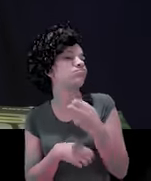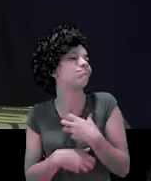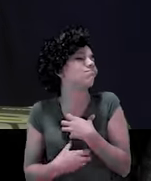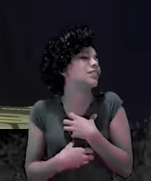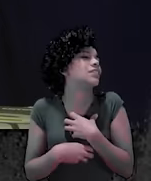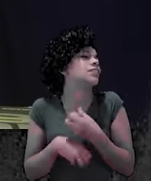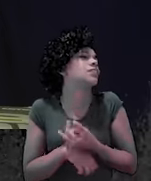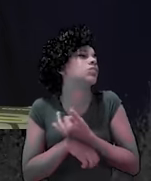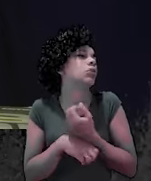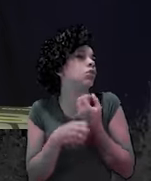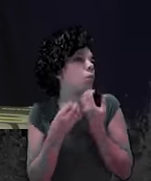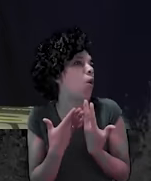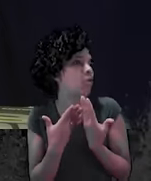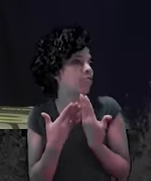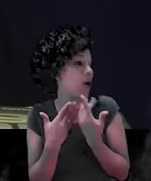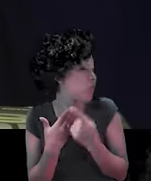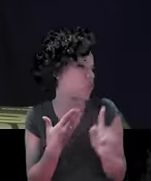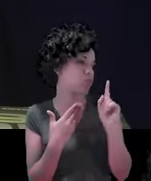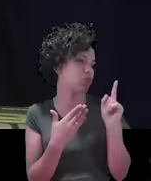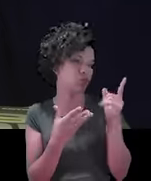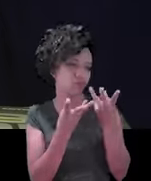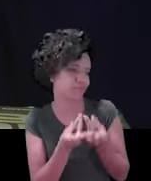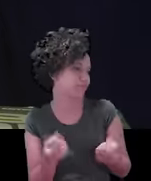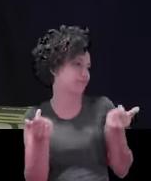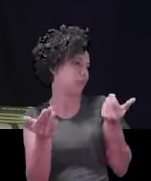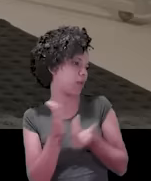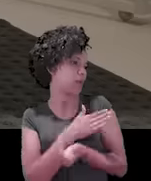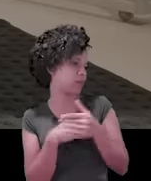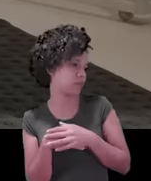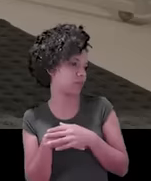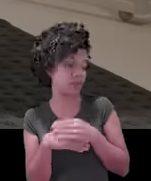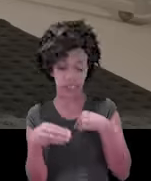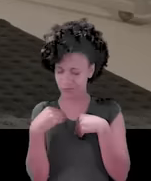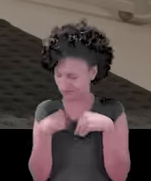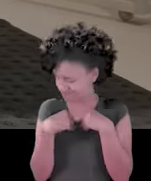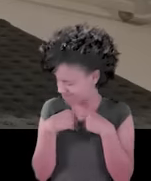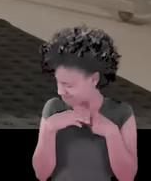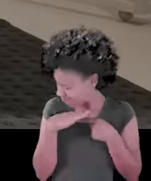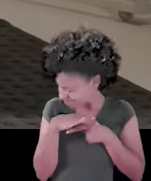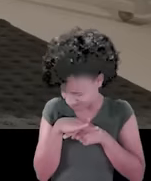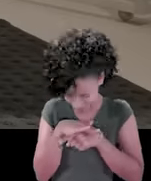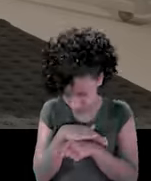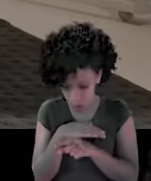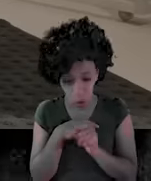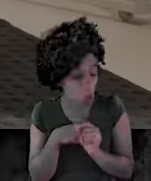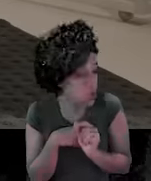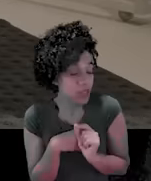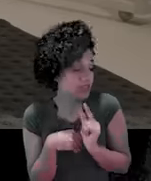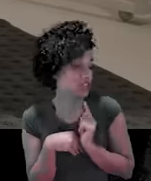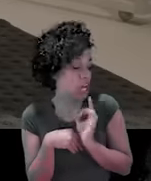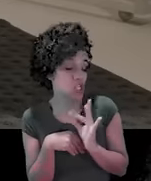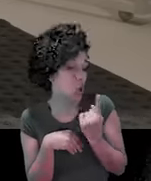canal foi embora velho você perdeu a esperança bicho Meu Deus tô fazendo lição Profunda o que